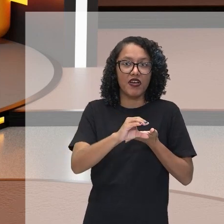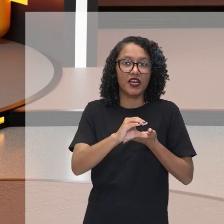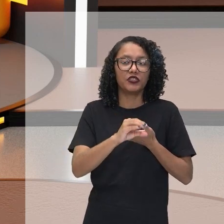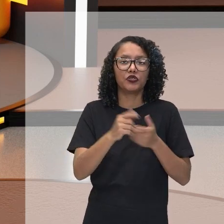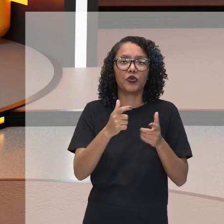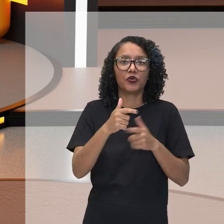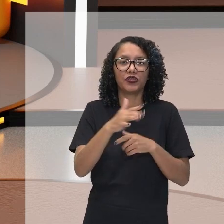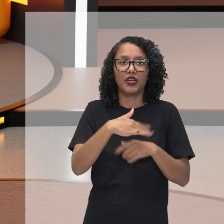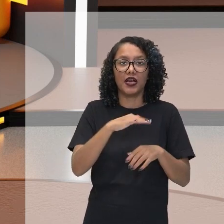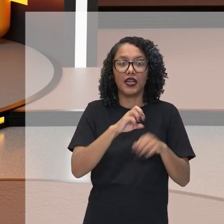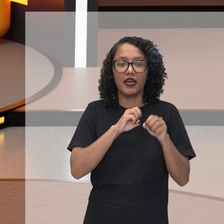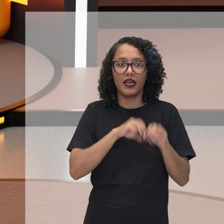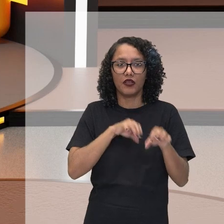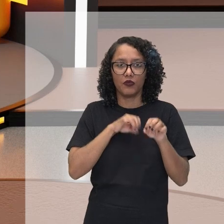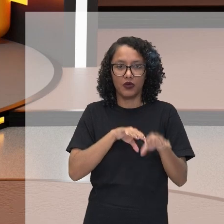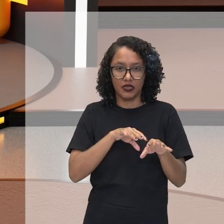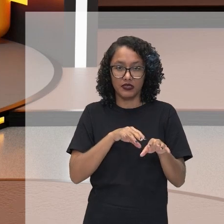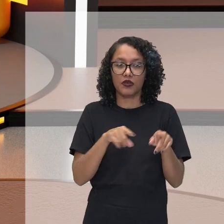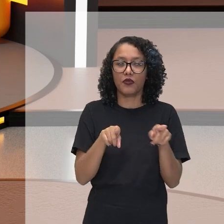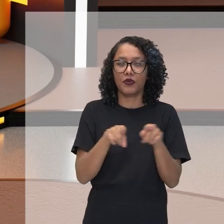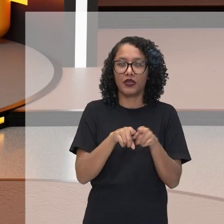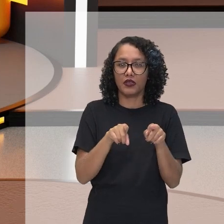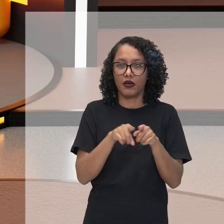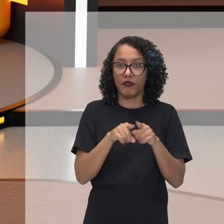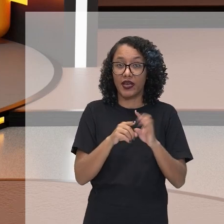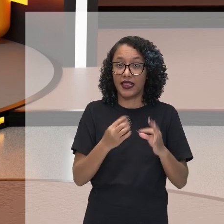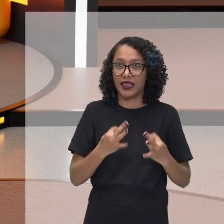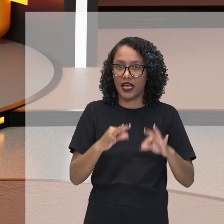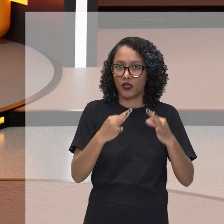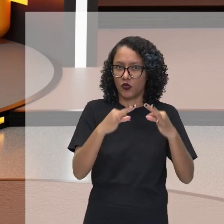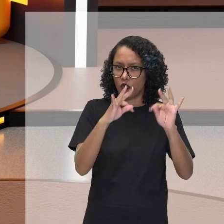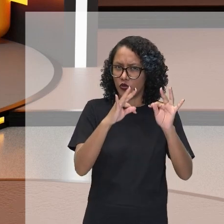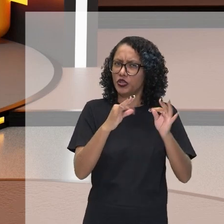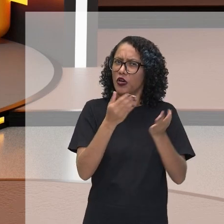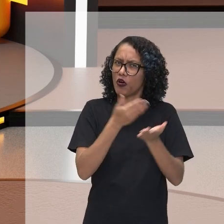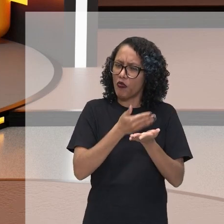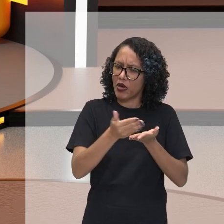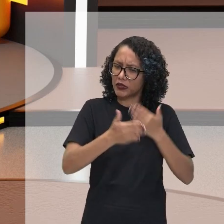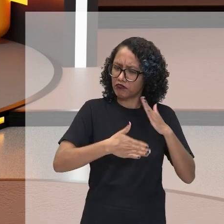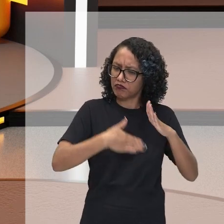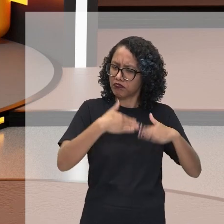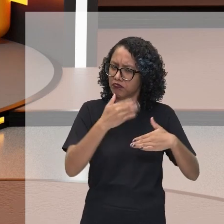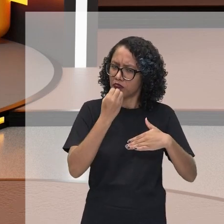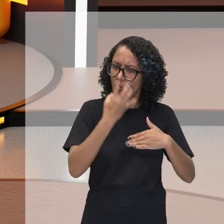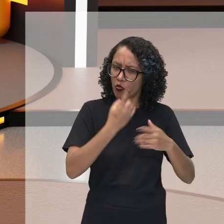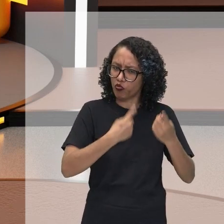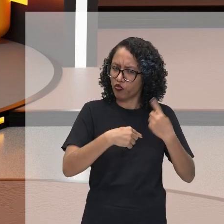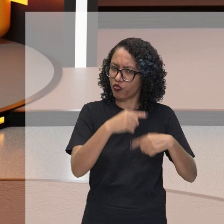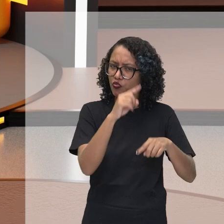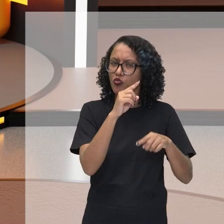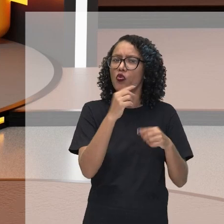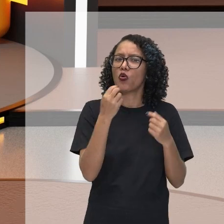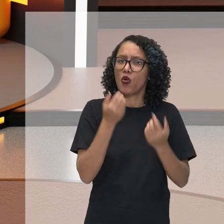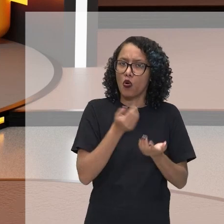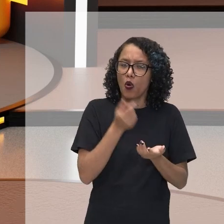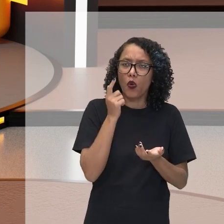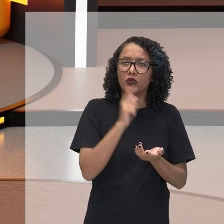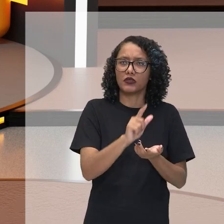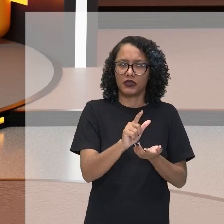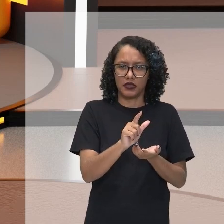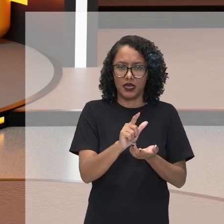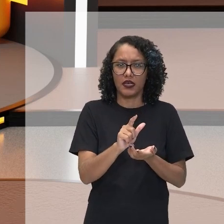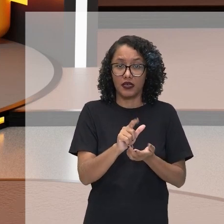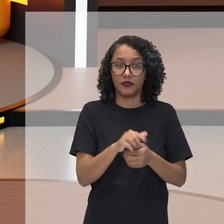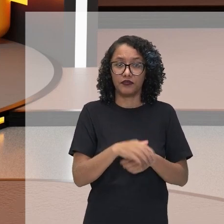da educação e também da tecnologia. Então, é nesse momento em que o Japão, ele teve o